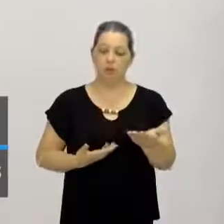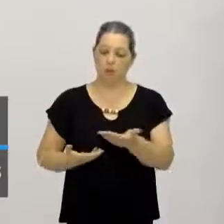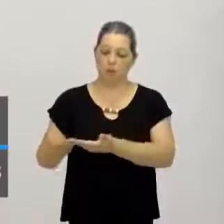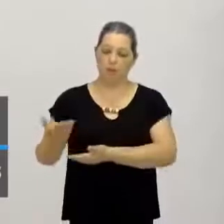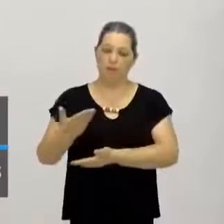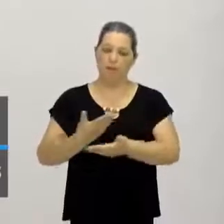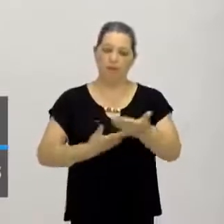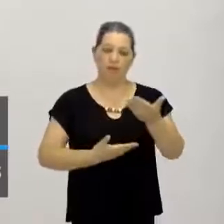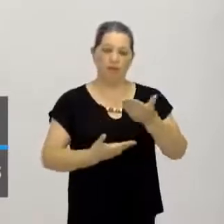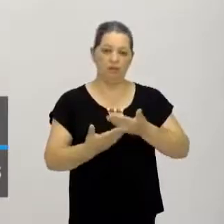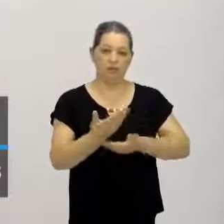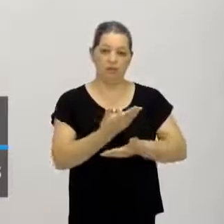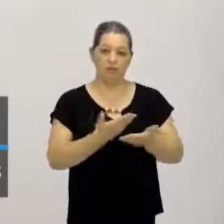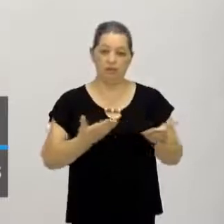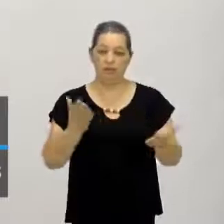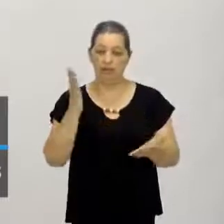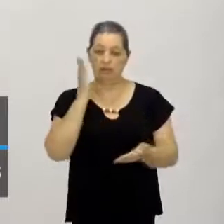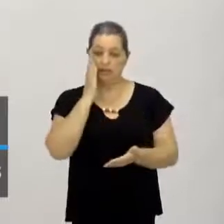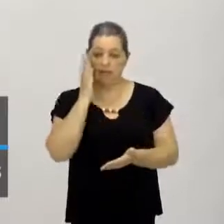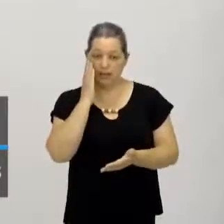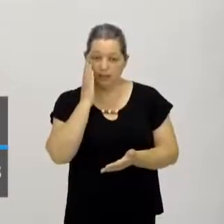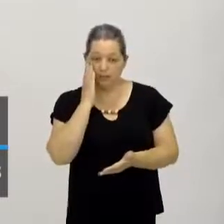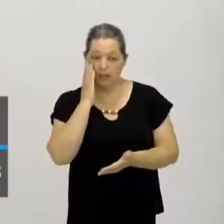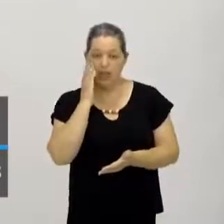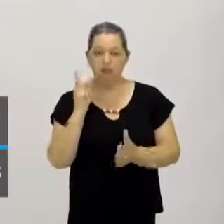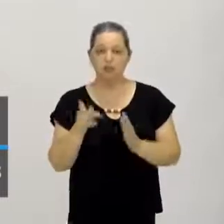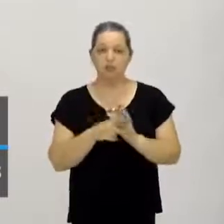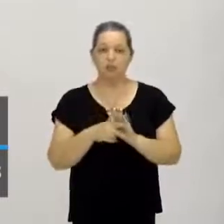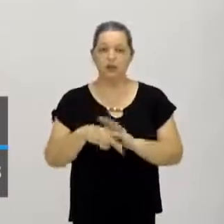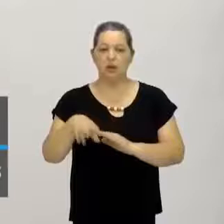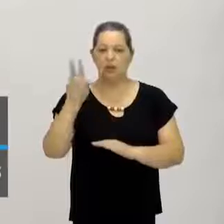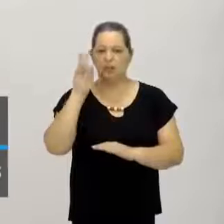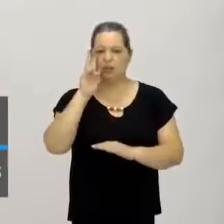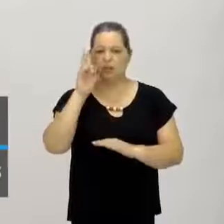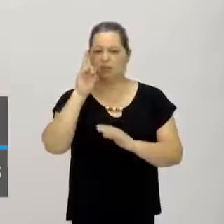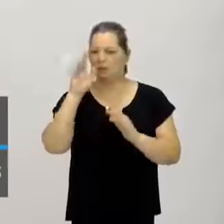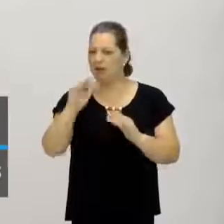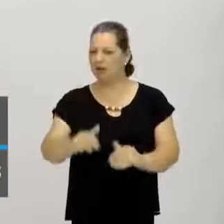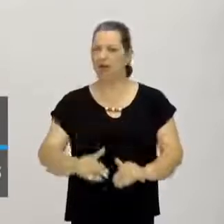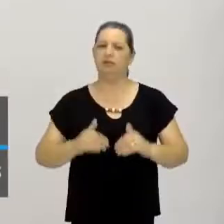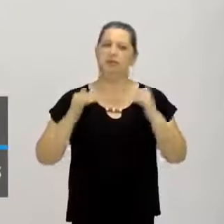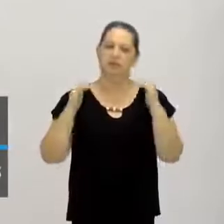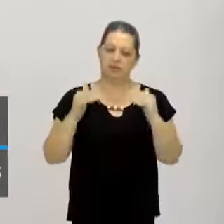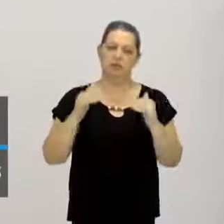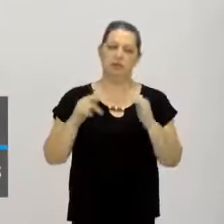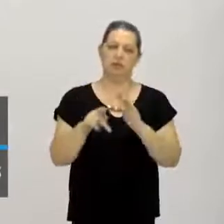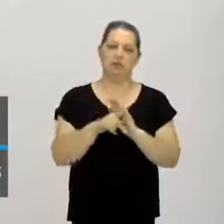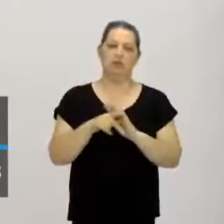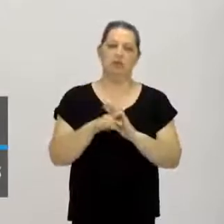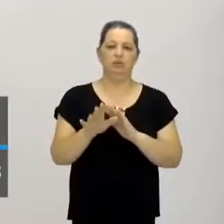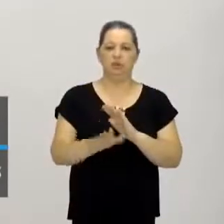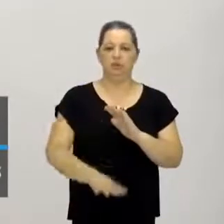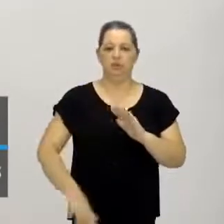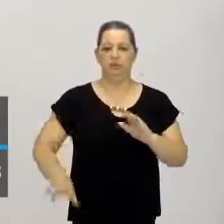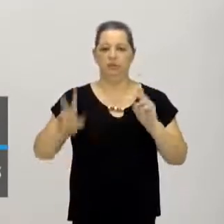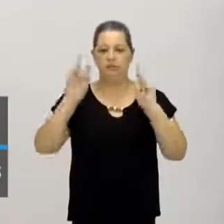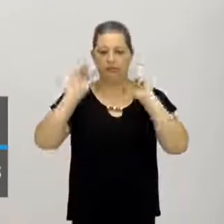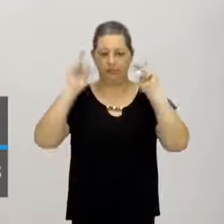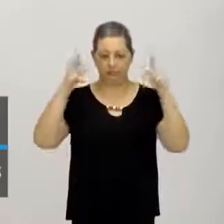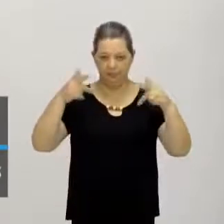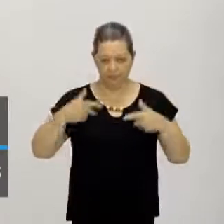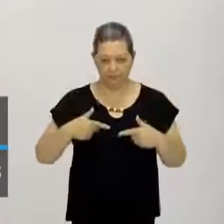com vocês saberes que vão muito além da história e estão no campo da humanidades como um